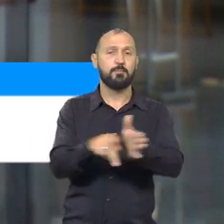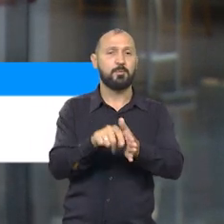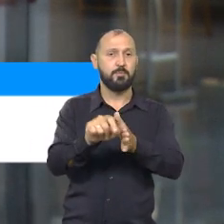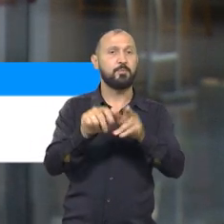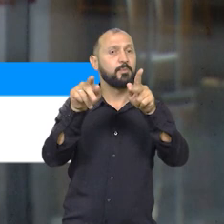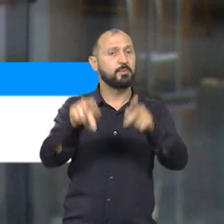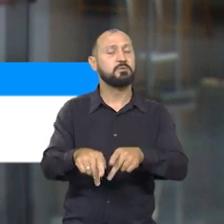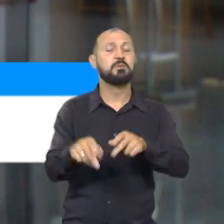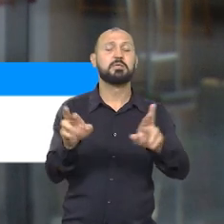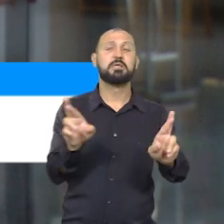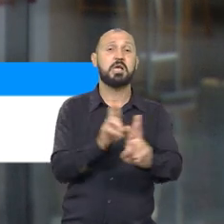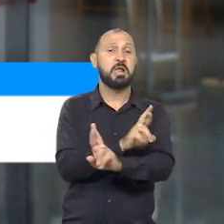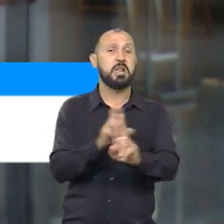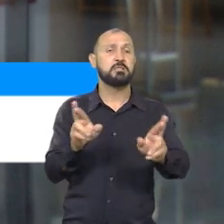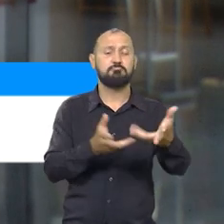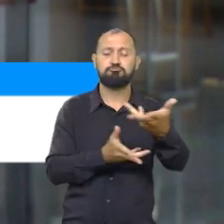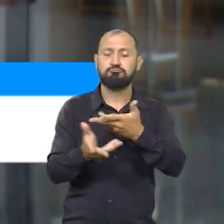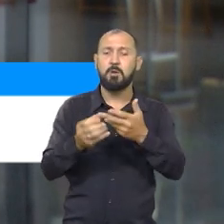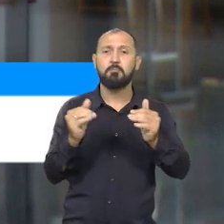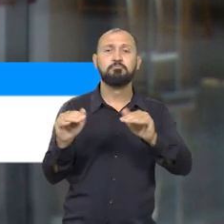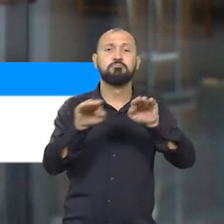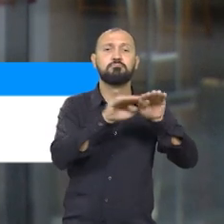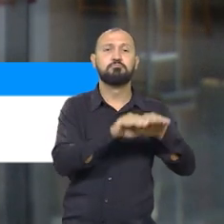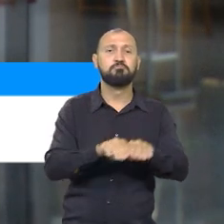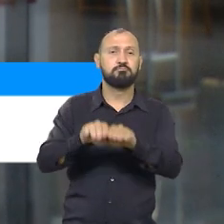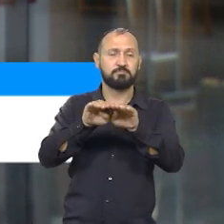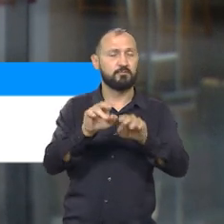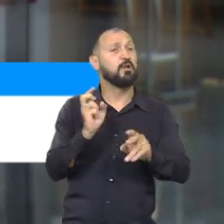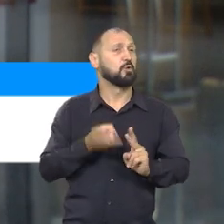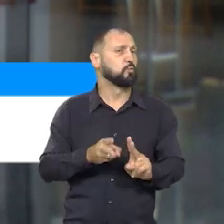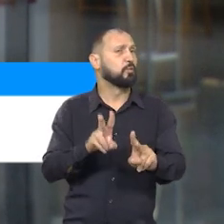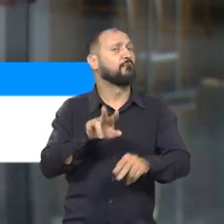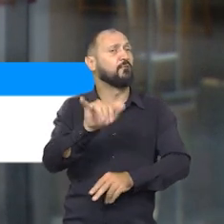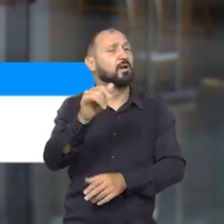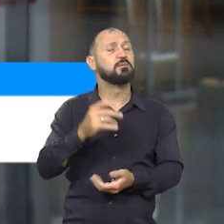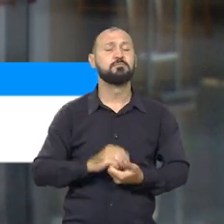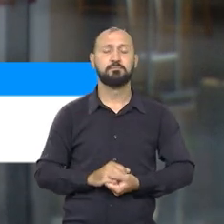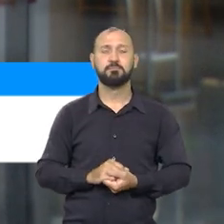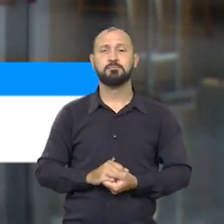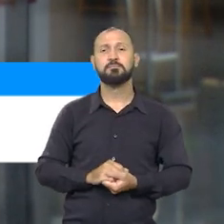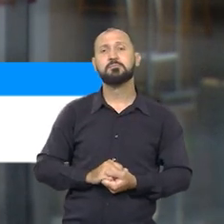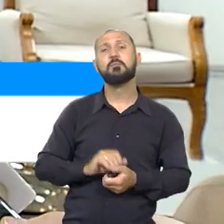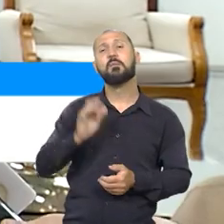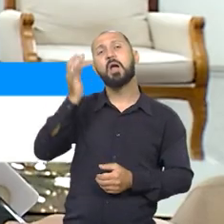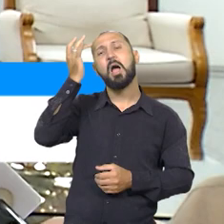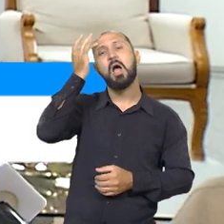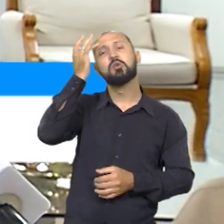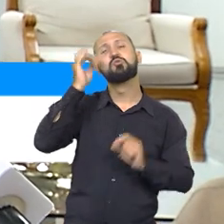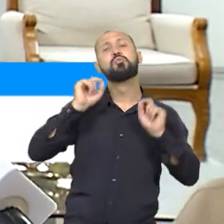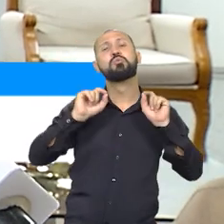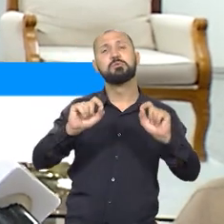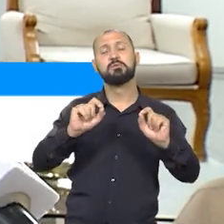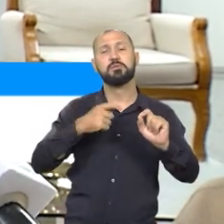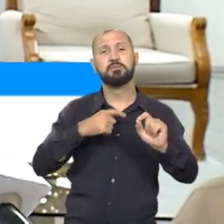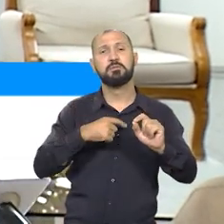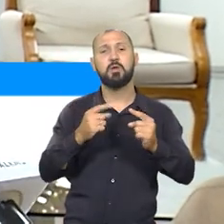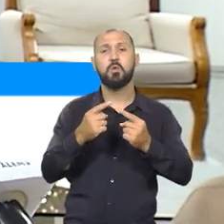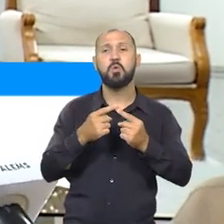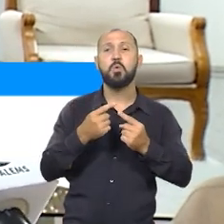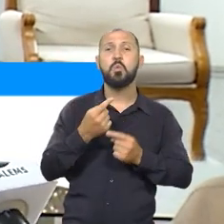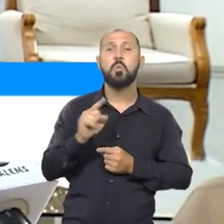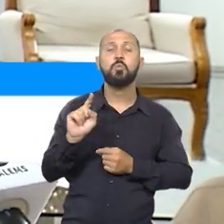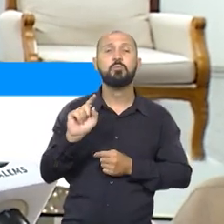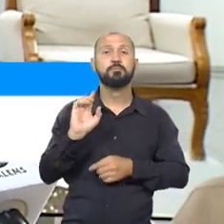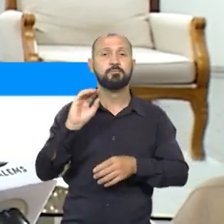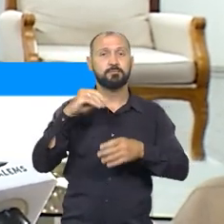beneficiam a população a relação de Harmonia será mantida segundo ele eu acho que o fato de